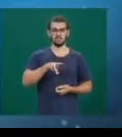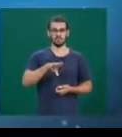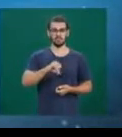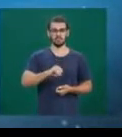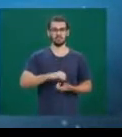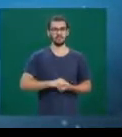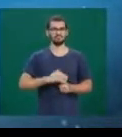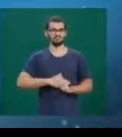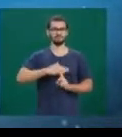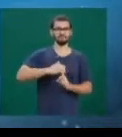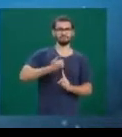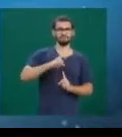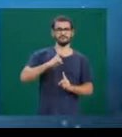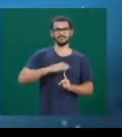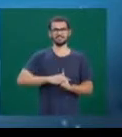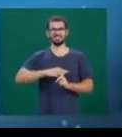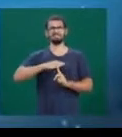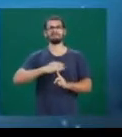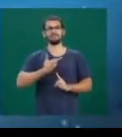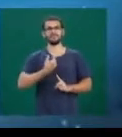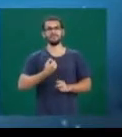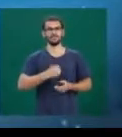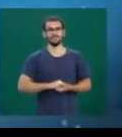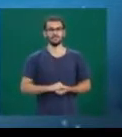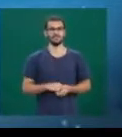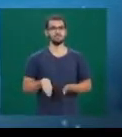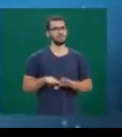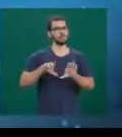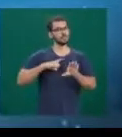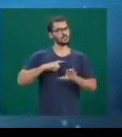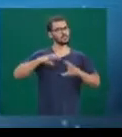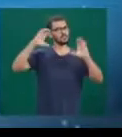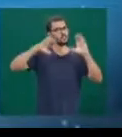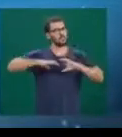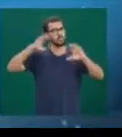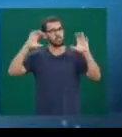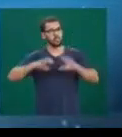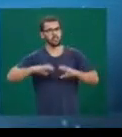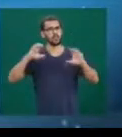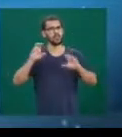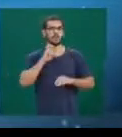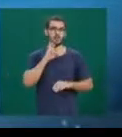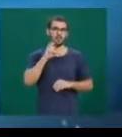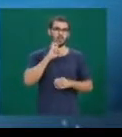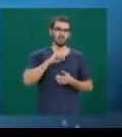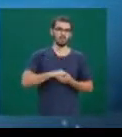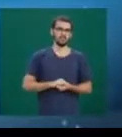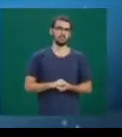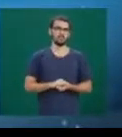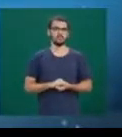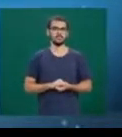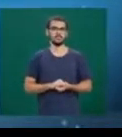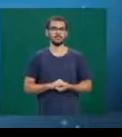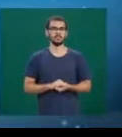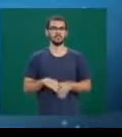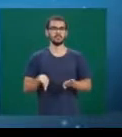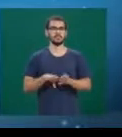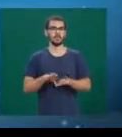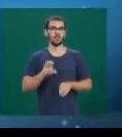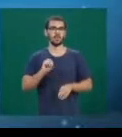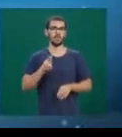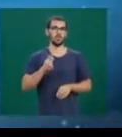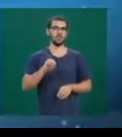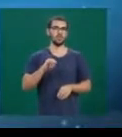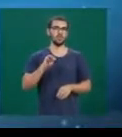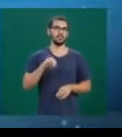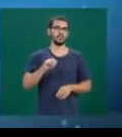entre 15 e 20 graus. Também tem previsão de chuva para esta quinta-feira. Tempo nublado com pancadas de chuva em Coromandel. A